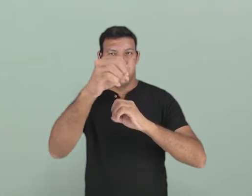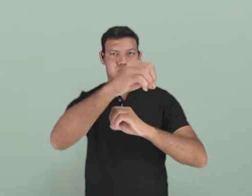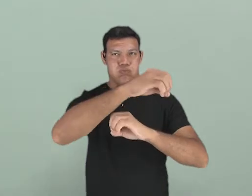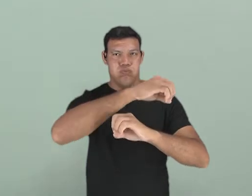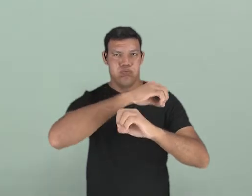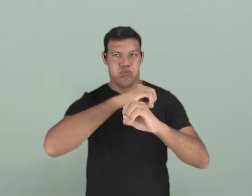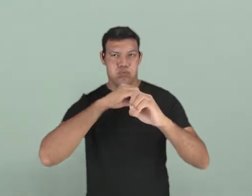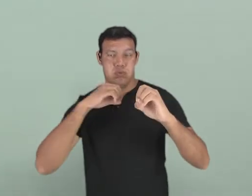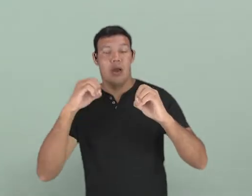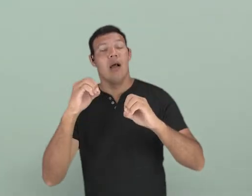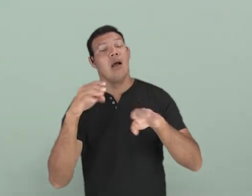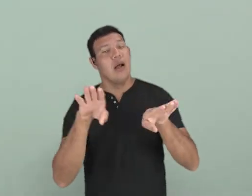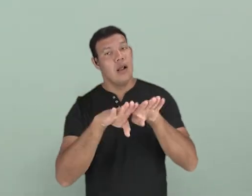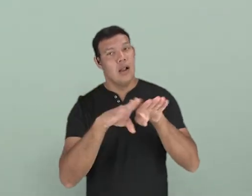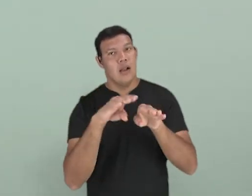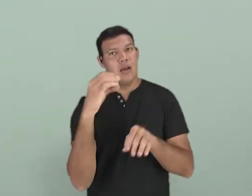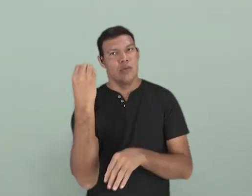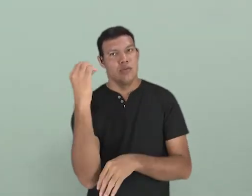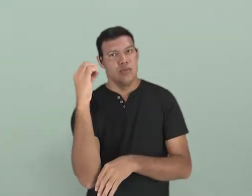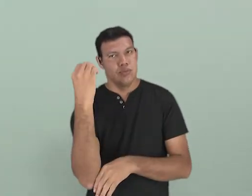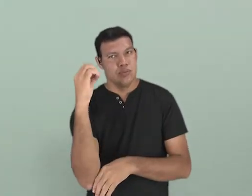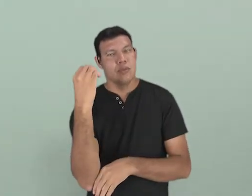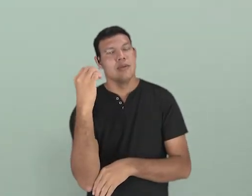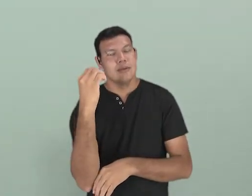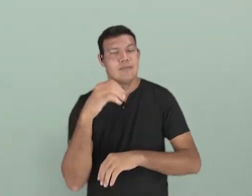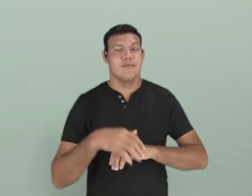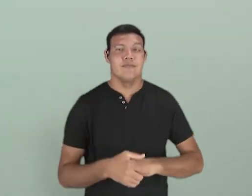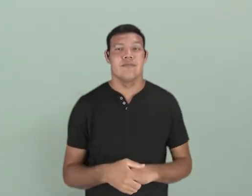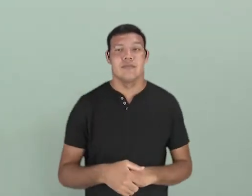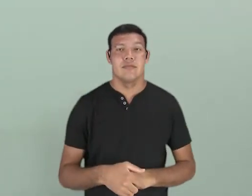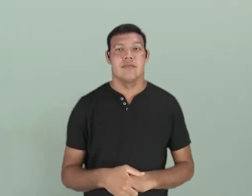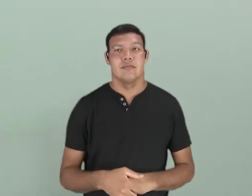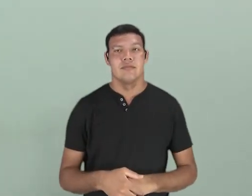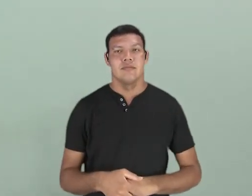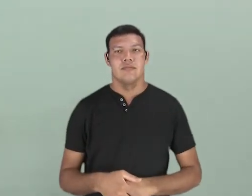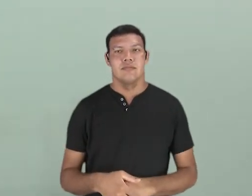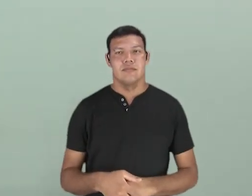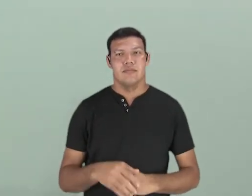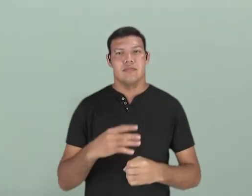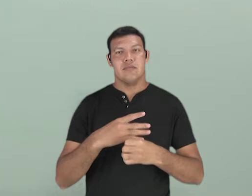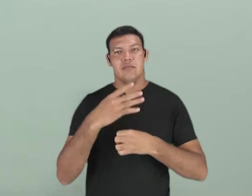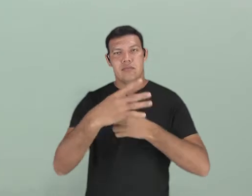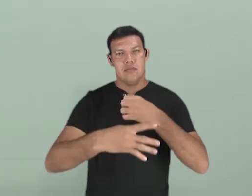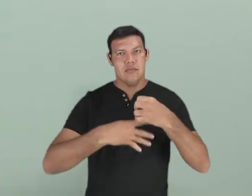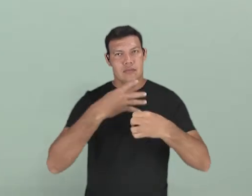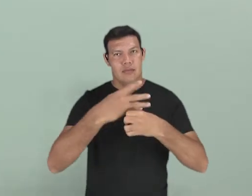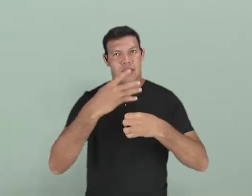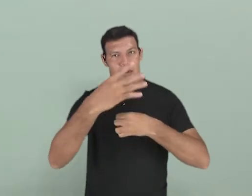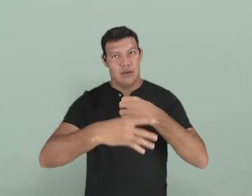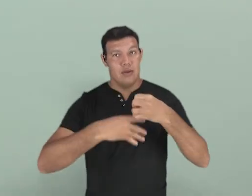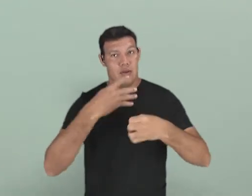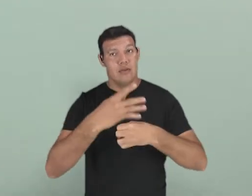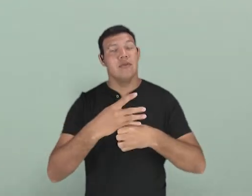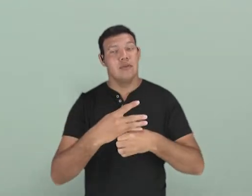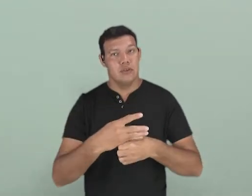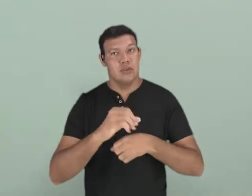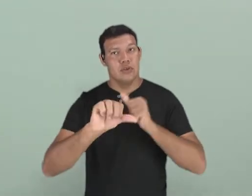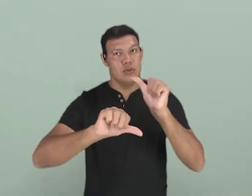é acrescentado ao mês de fevereiro, que é chamado ano bissexto, a cada 4 anos. Mas o assunto aqui não é fusos horários. Eu só